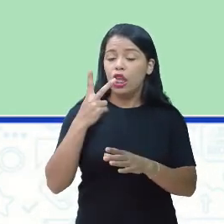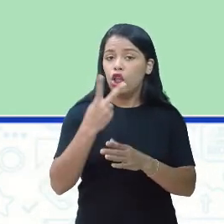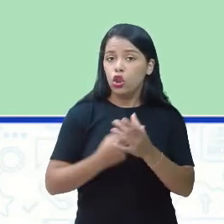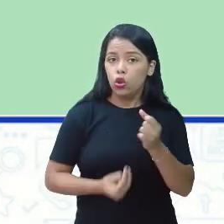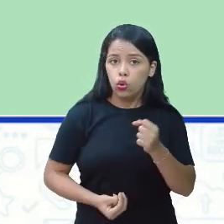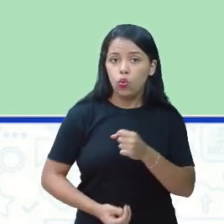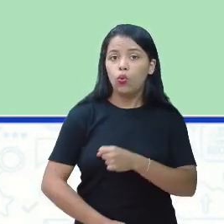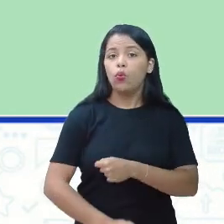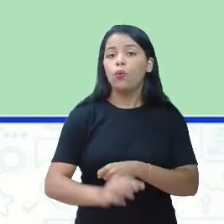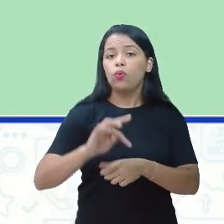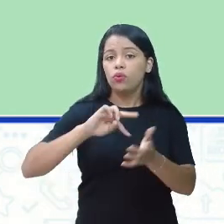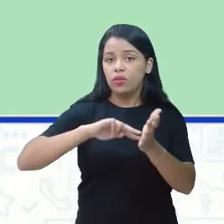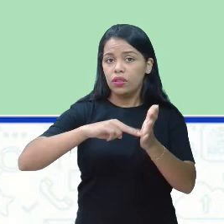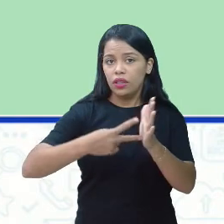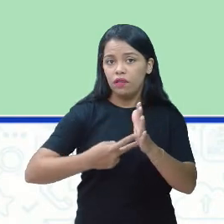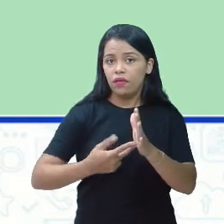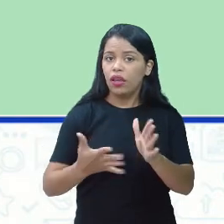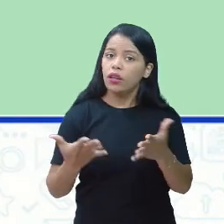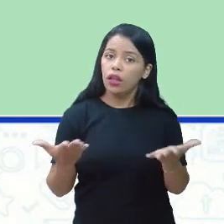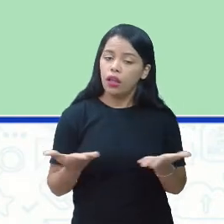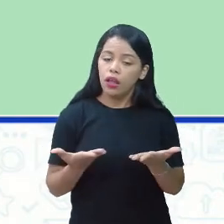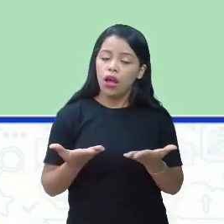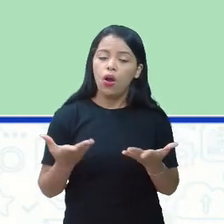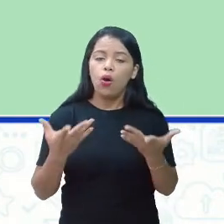aqui a atenção, né,